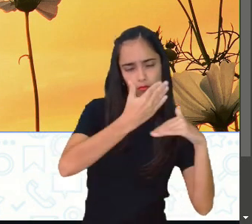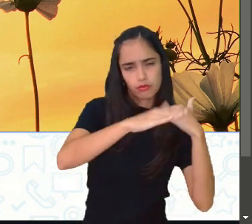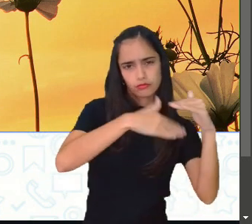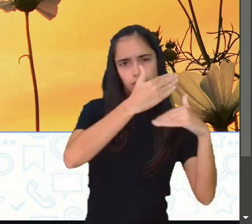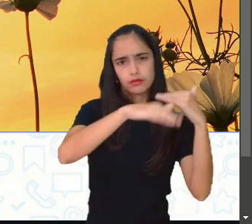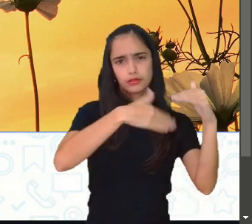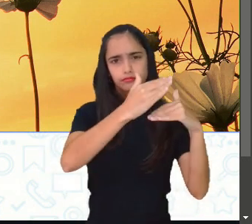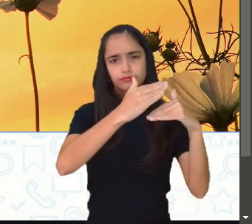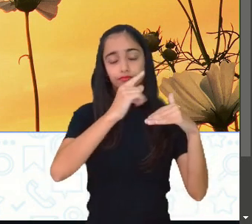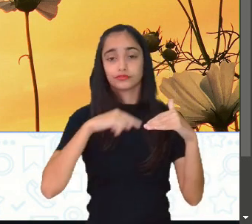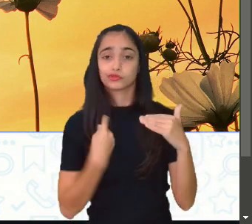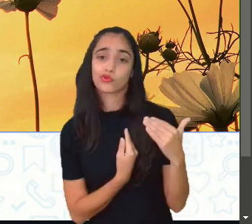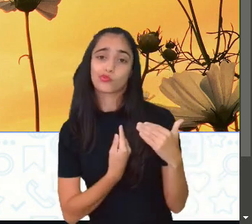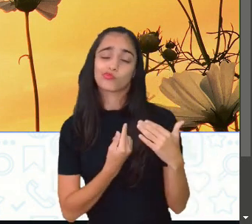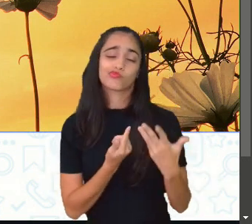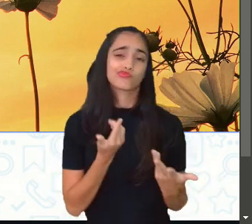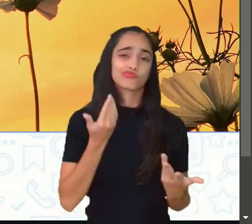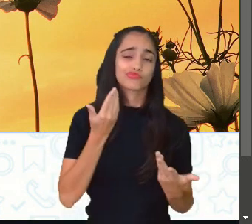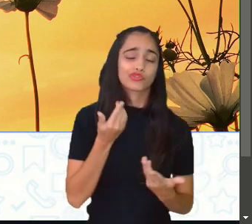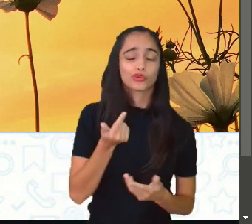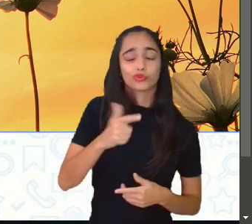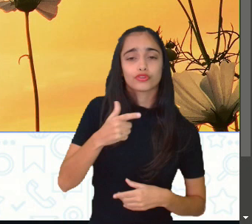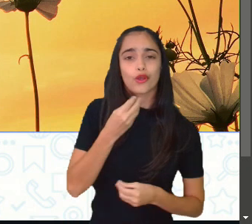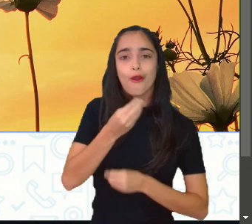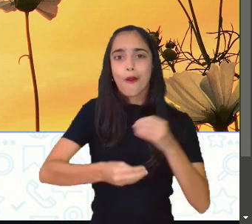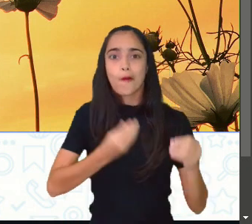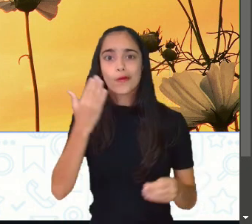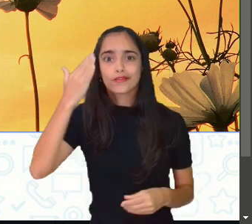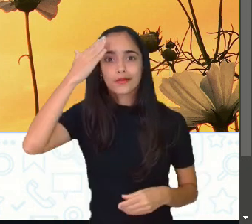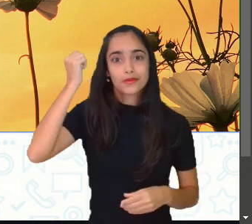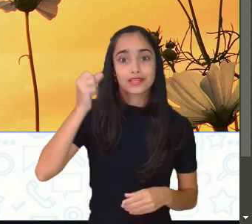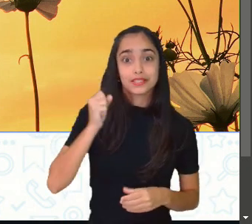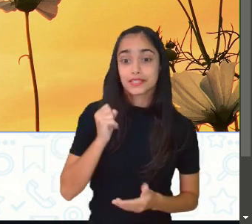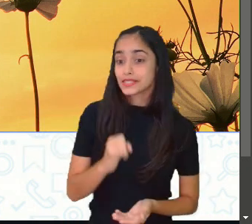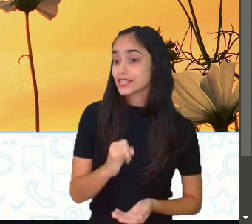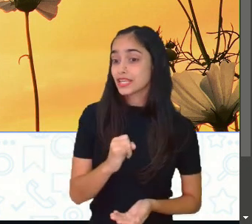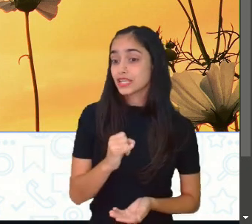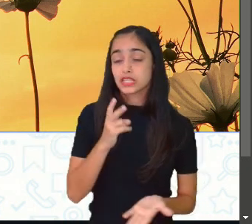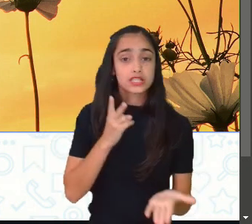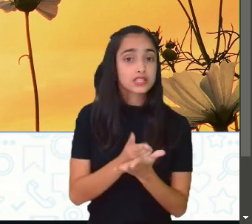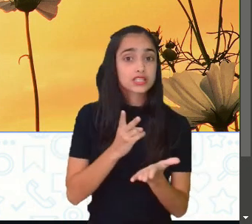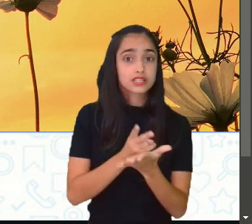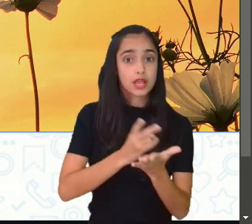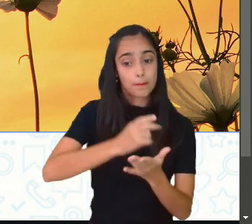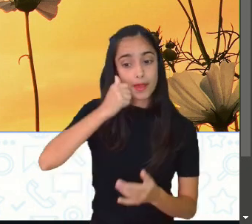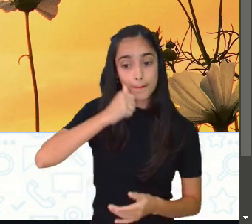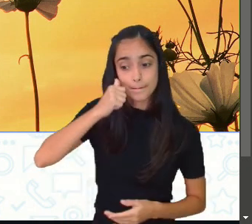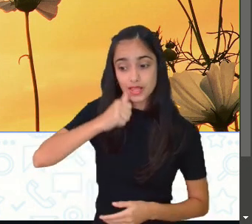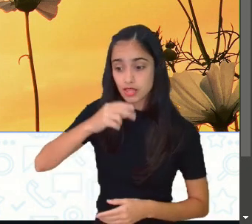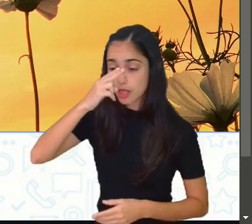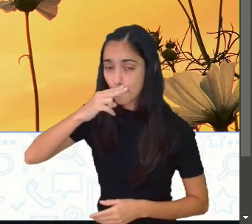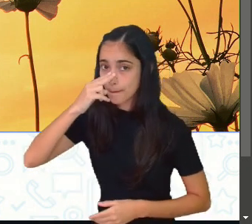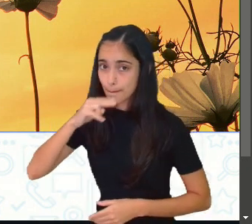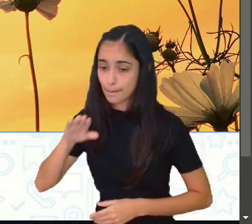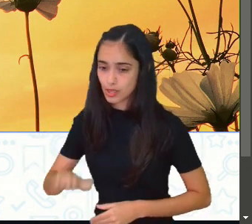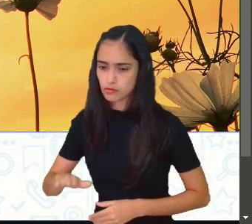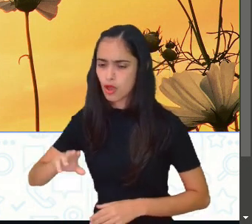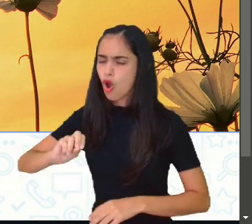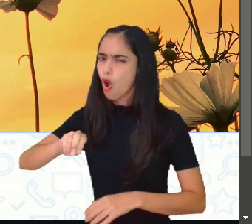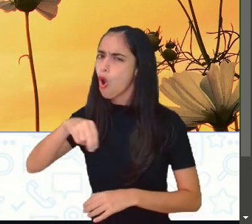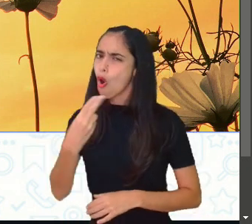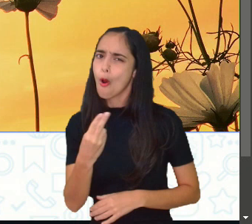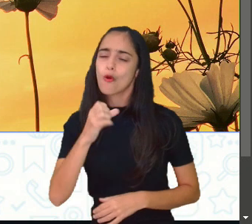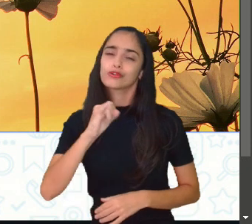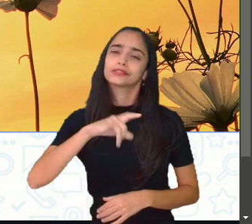como saber se é ela que está afastando o inverno desde sempre e em todos os anos, ou se há essa espécie de